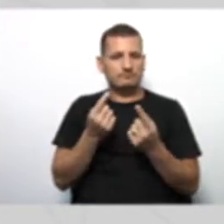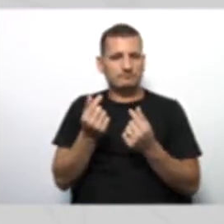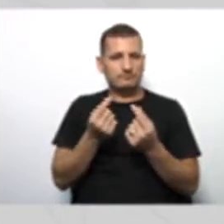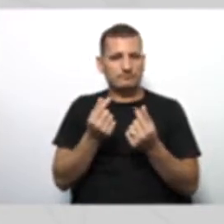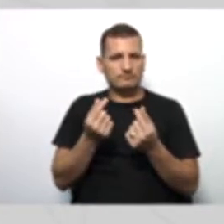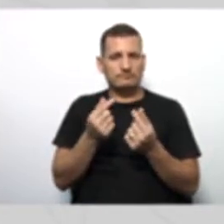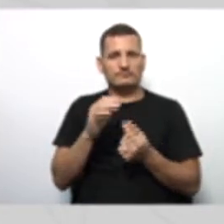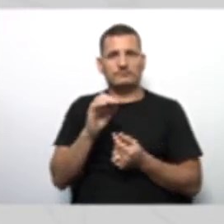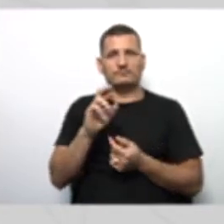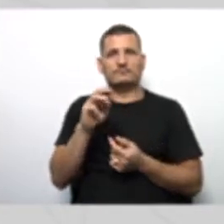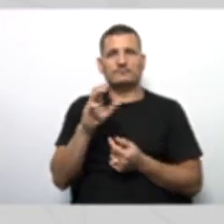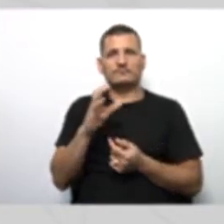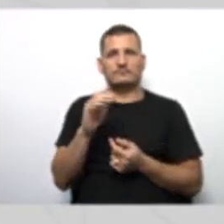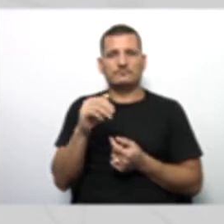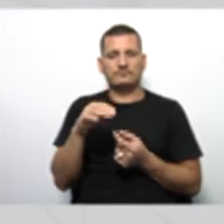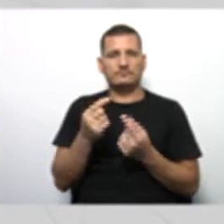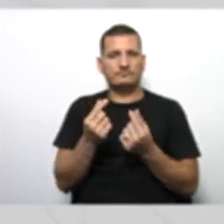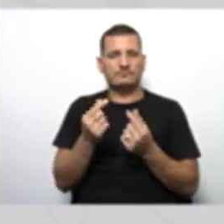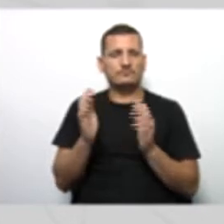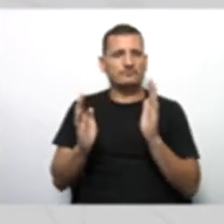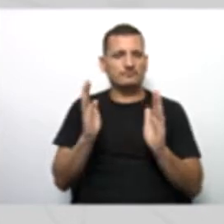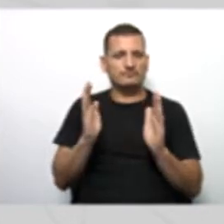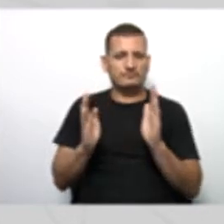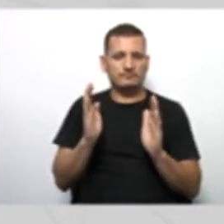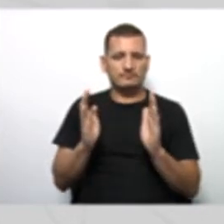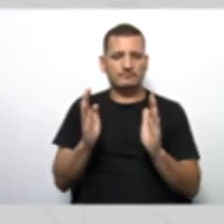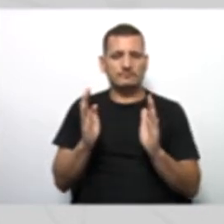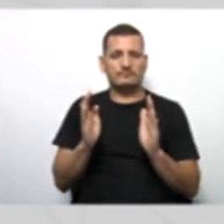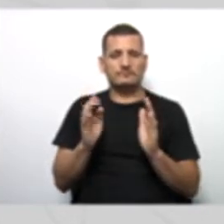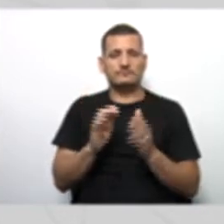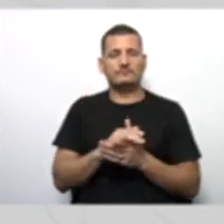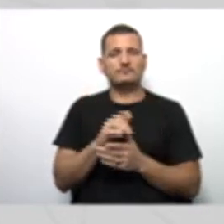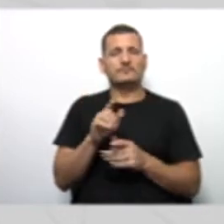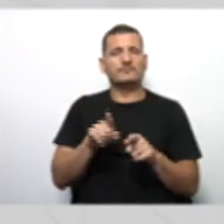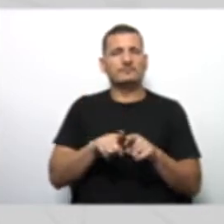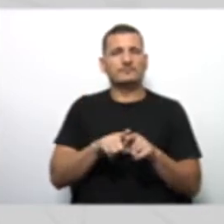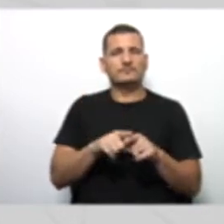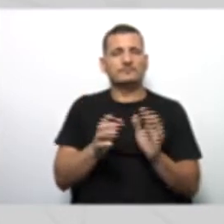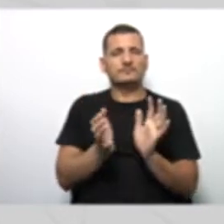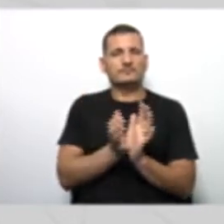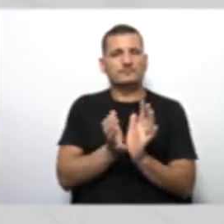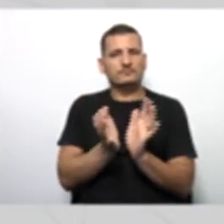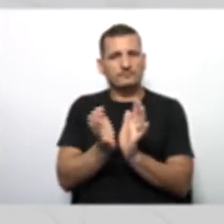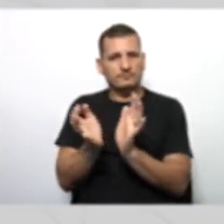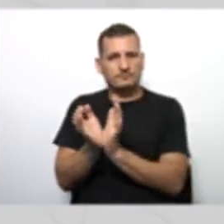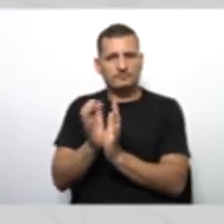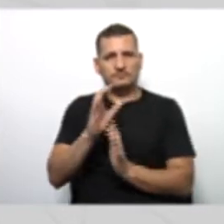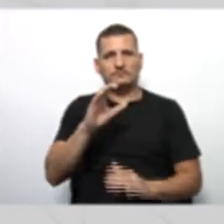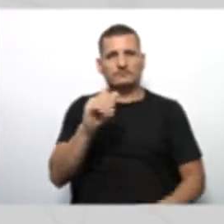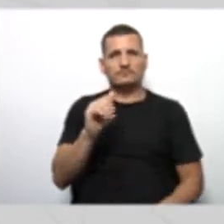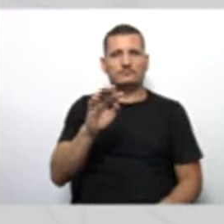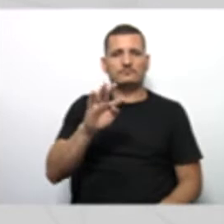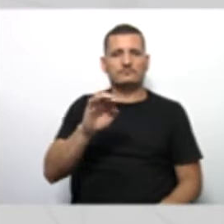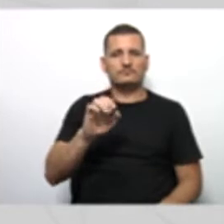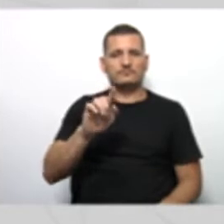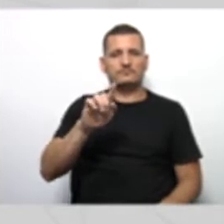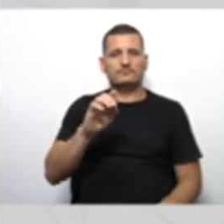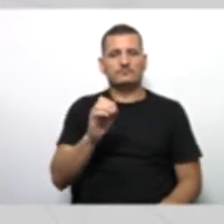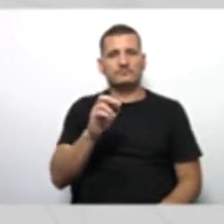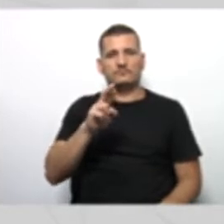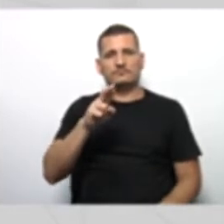eu tenho disponível, os prazos, você vai criar categorias para esses riscos, a gente vai ver mais aqui para frente quais são as categorias que a